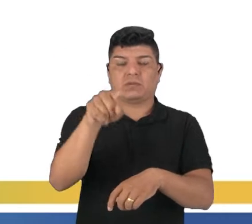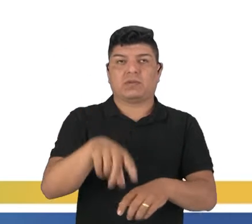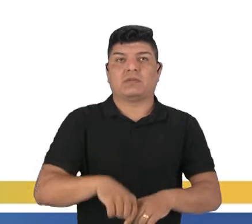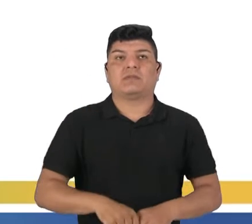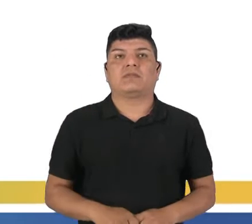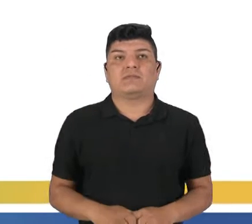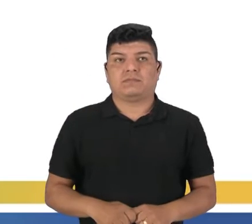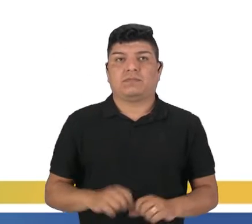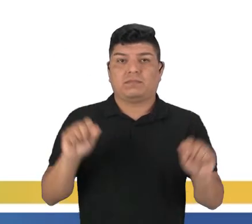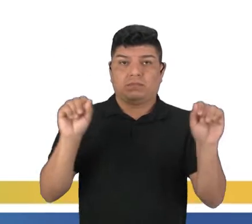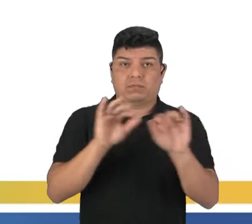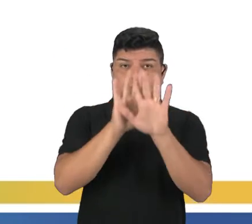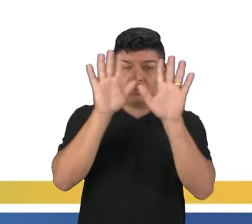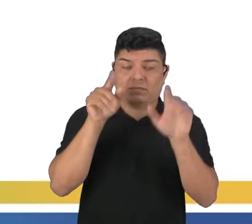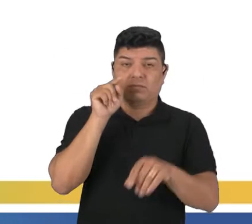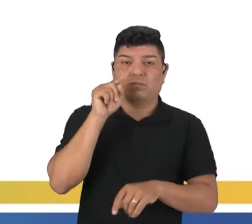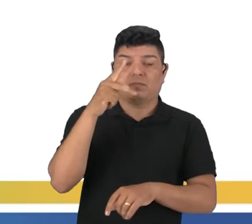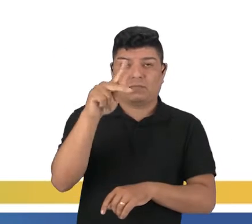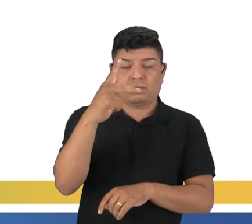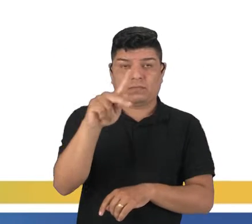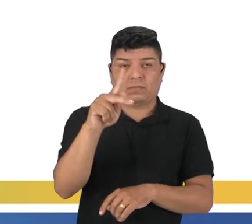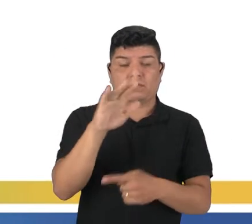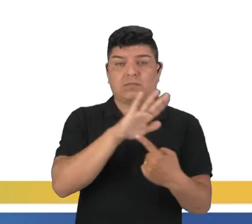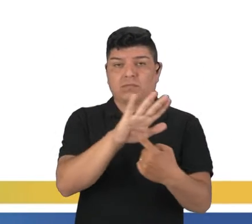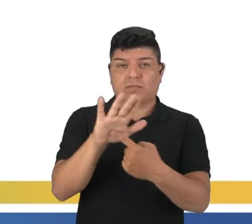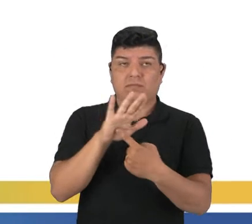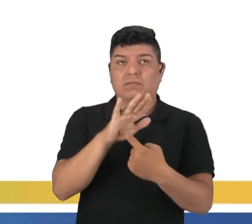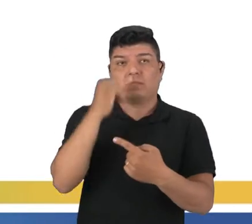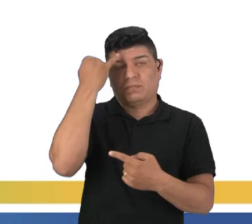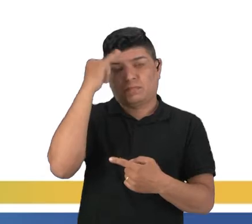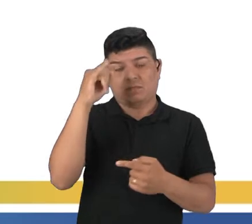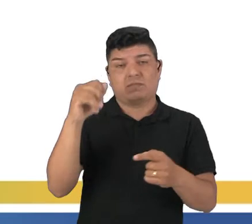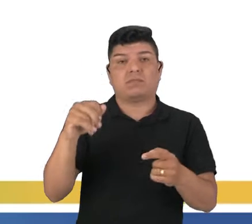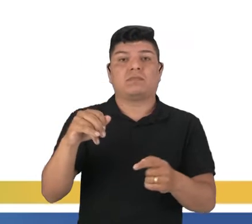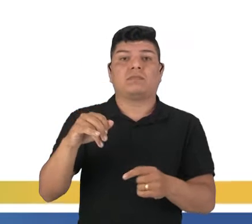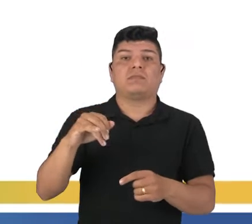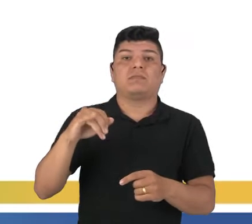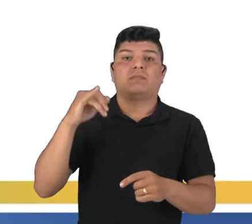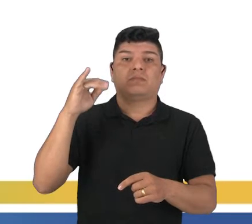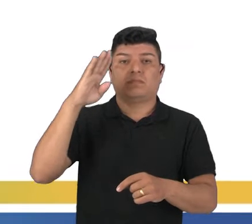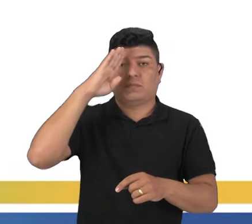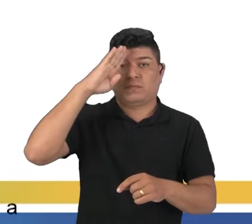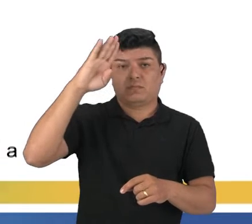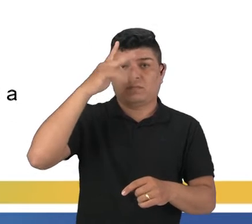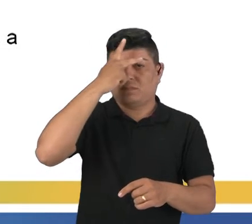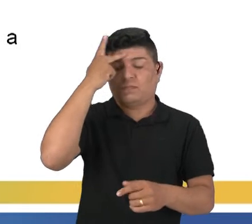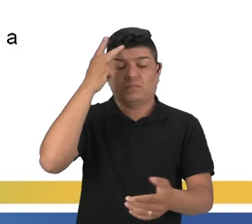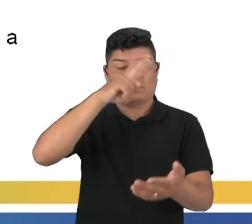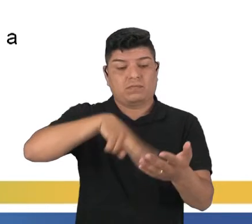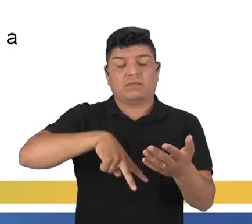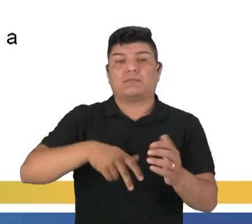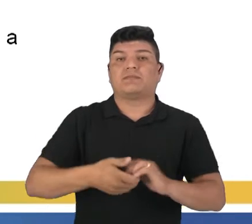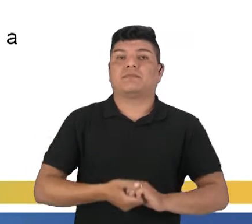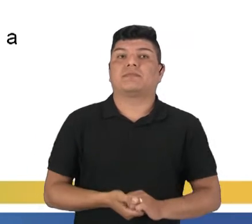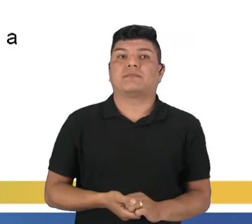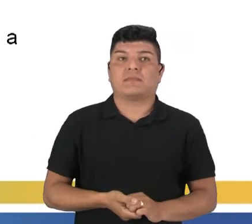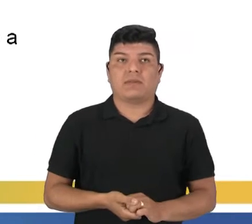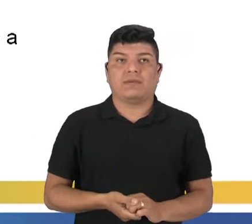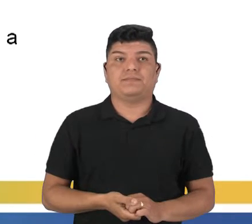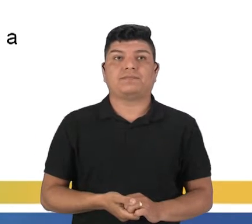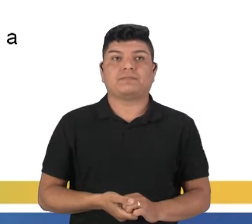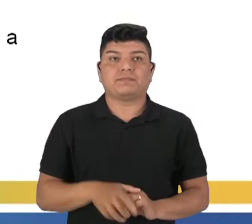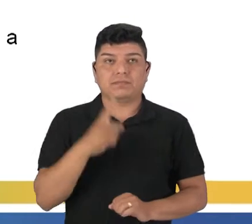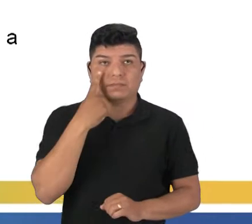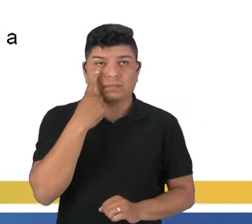você, deixando claro a sua exposição, a sua ideia que você quis mostrar para quem está lendo, tá? Então vamos